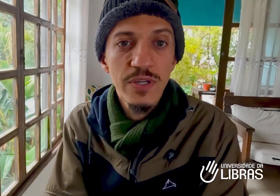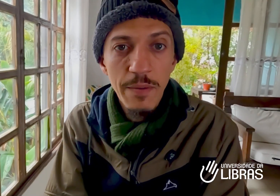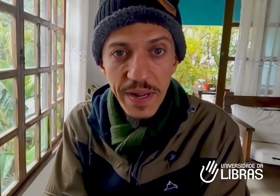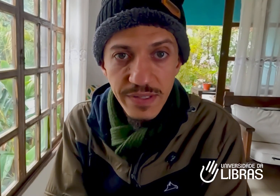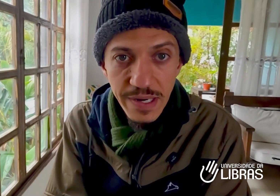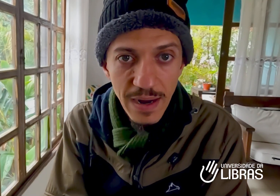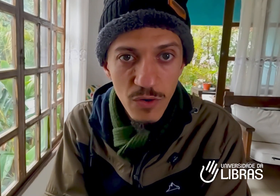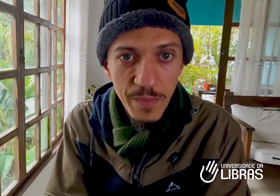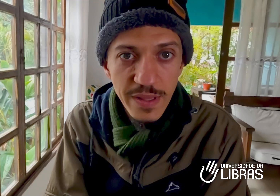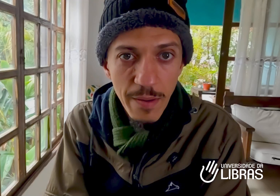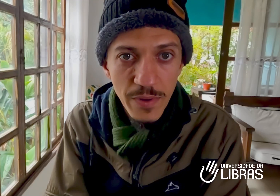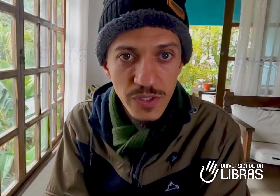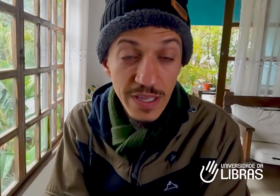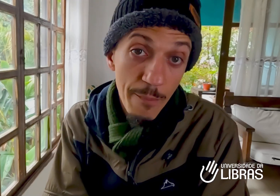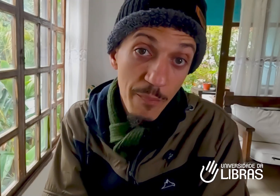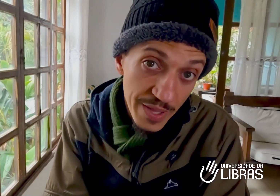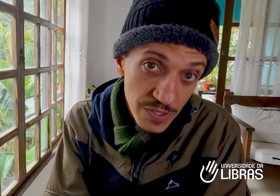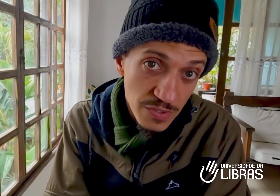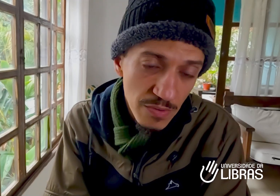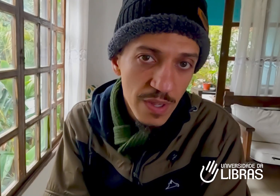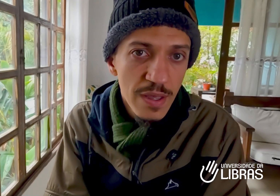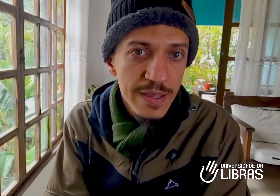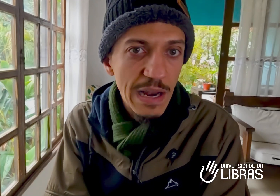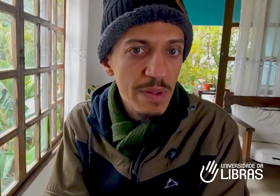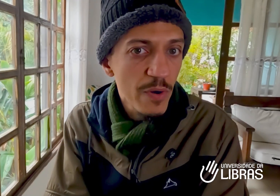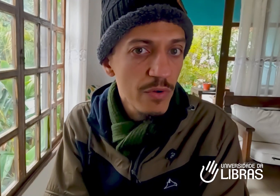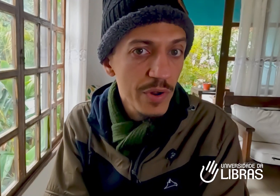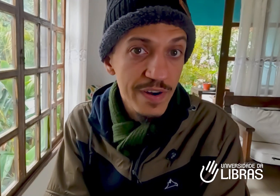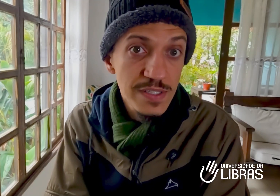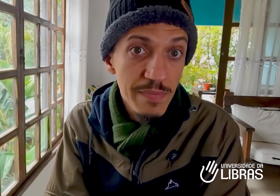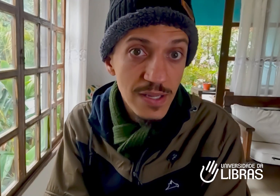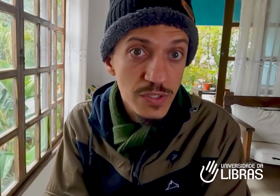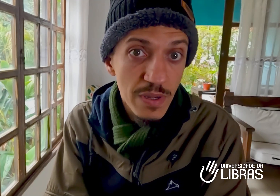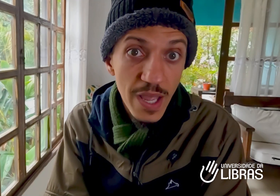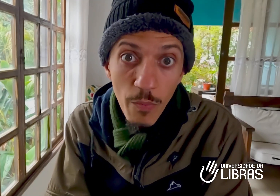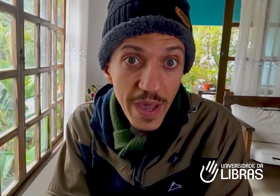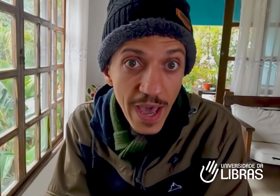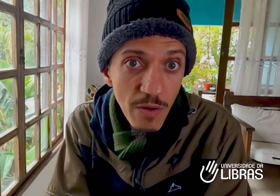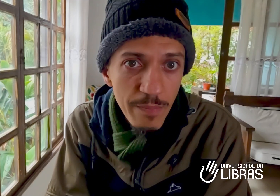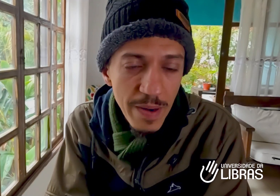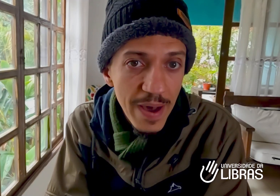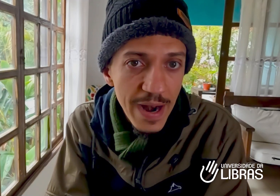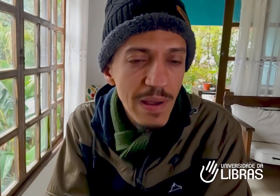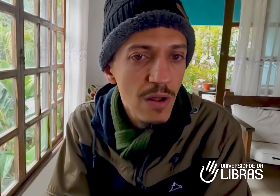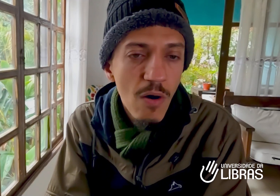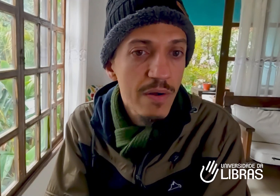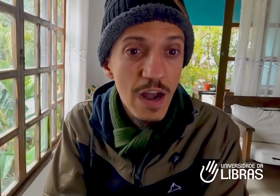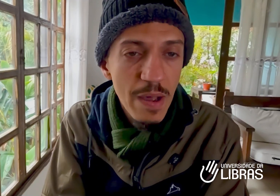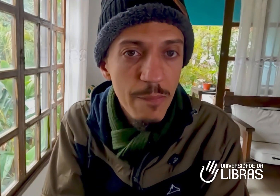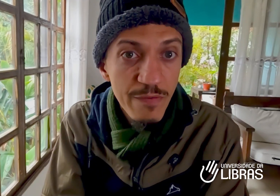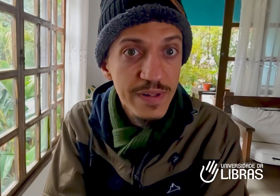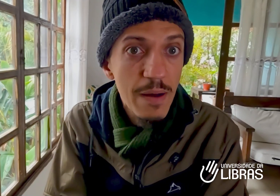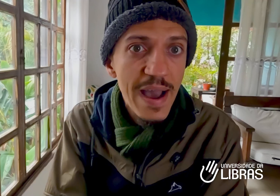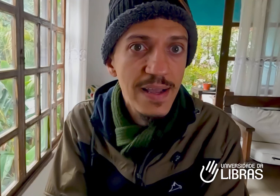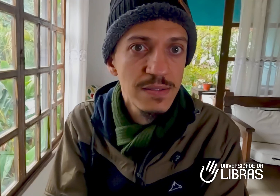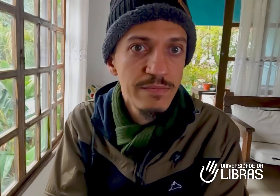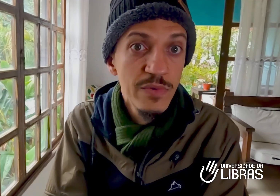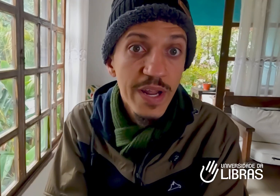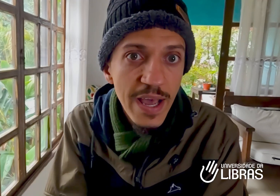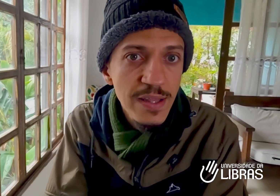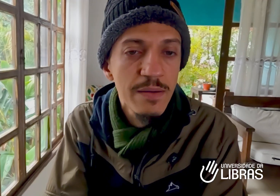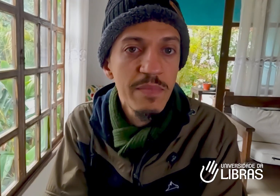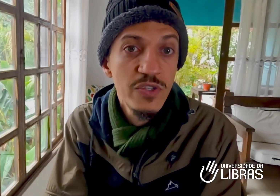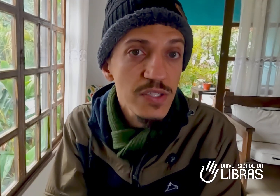lugares onde ela presta trabalho como intérprete. E é por isso que ela me procurou falando assim, Madison, eu quero me preparar melhor, eu quero me aprofundar mais,